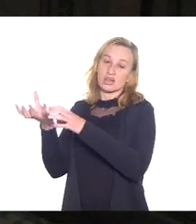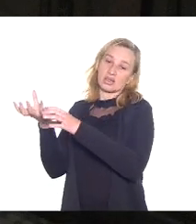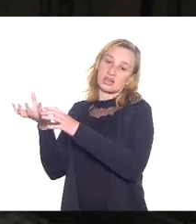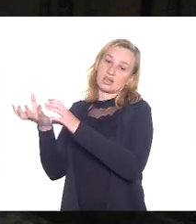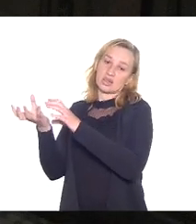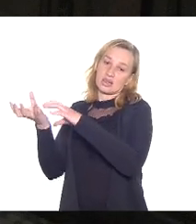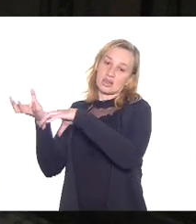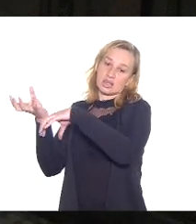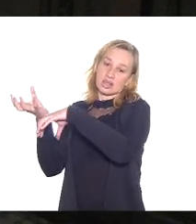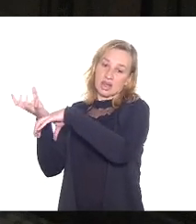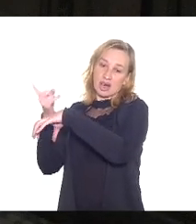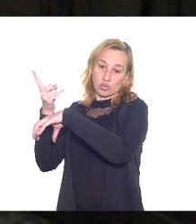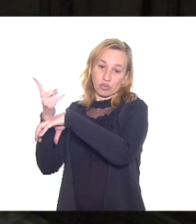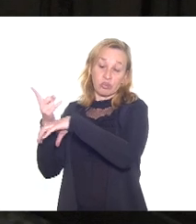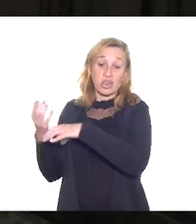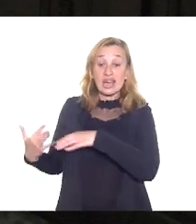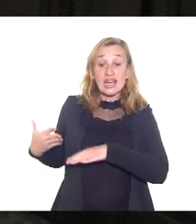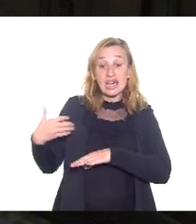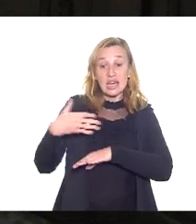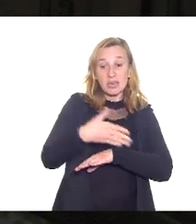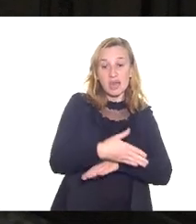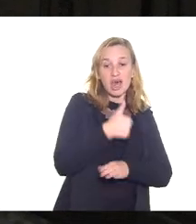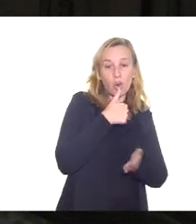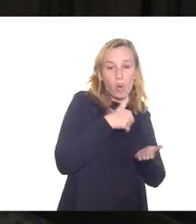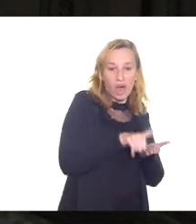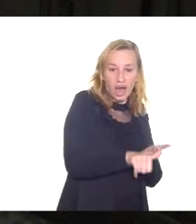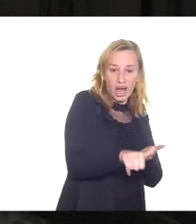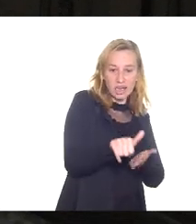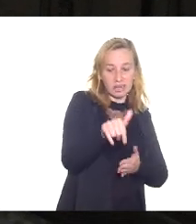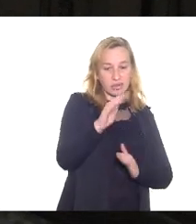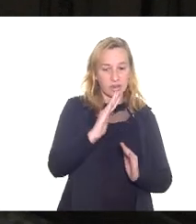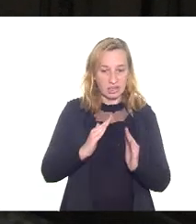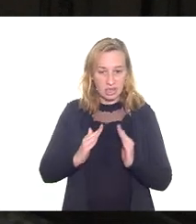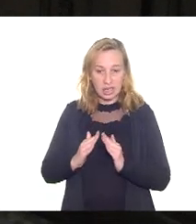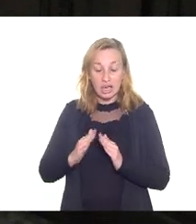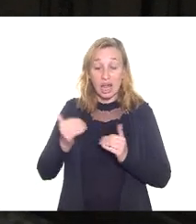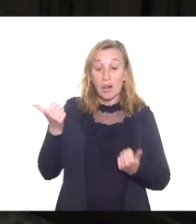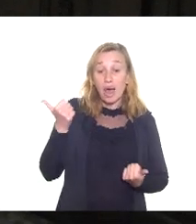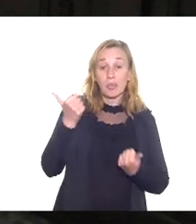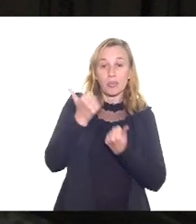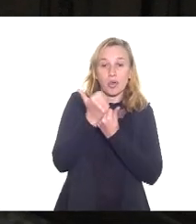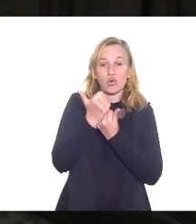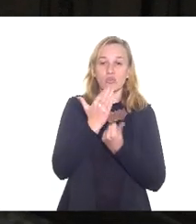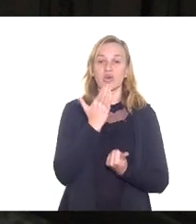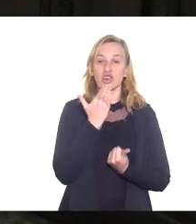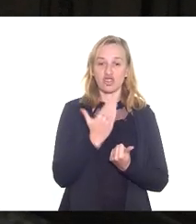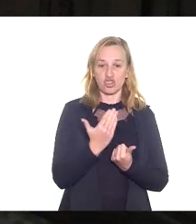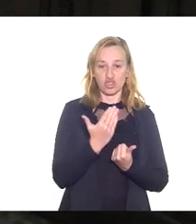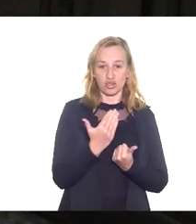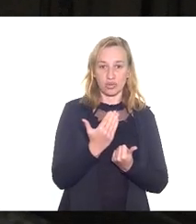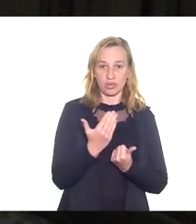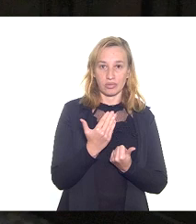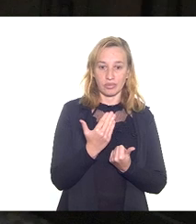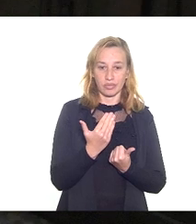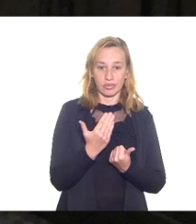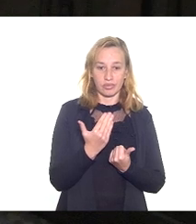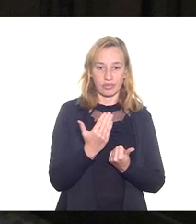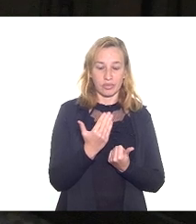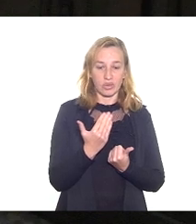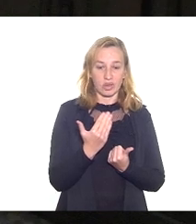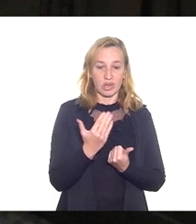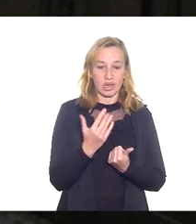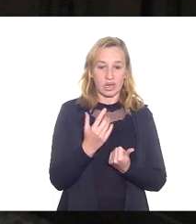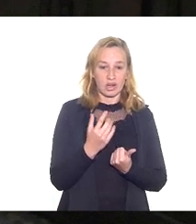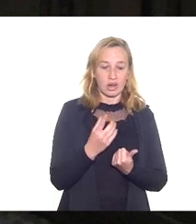para essa casa uma carta de apoio do Parlamento Fluminense